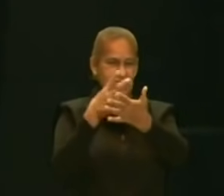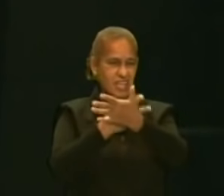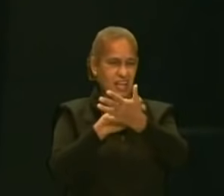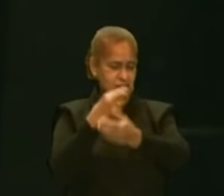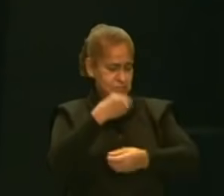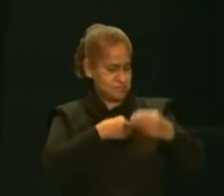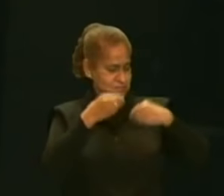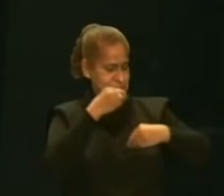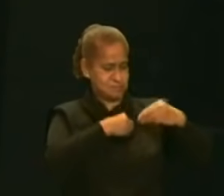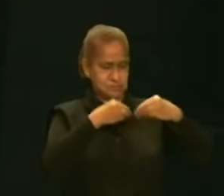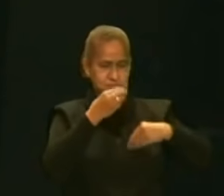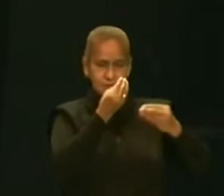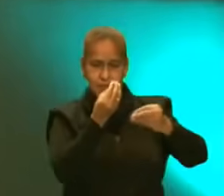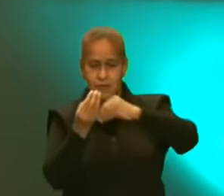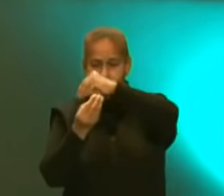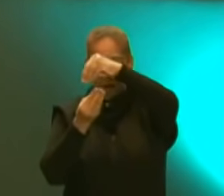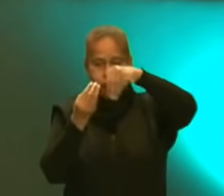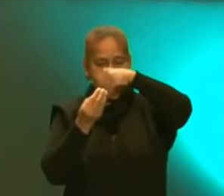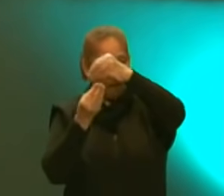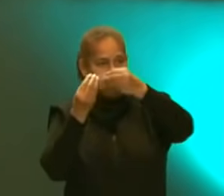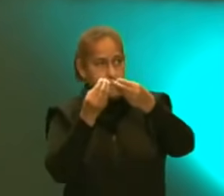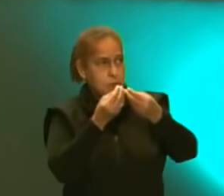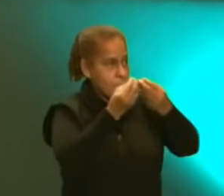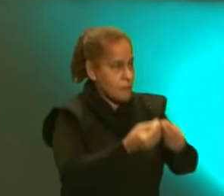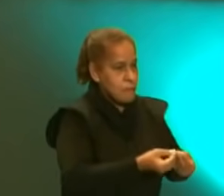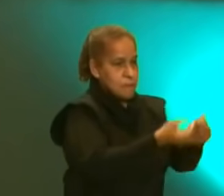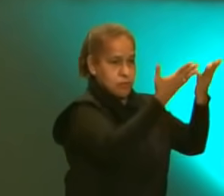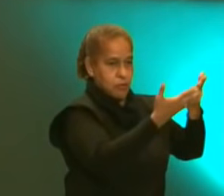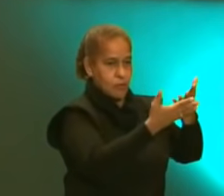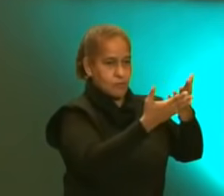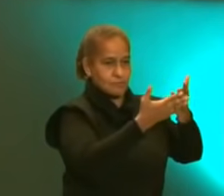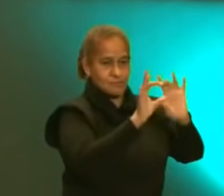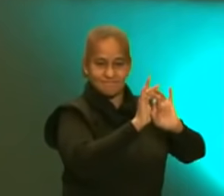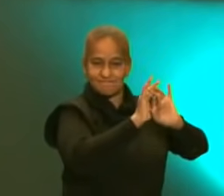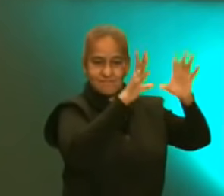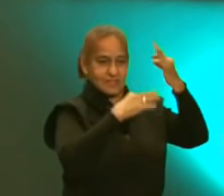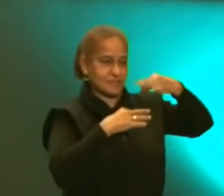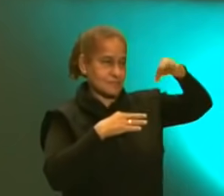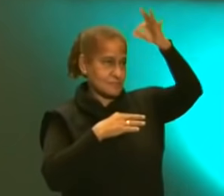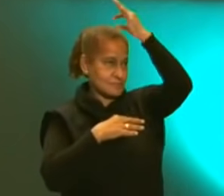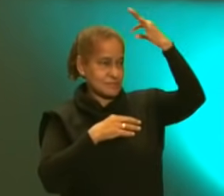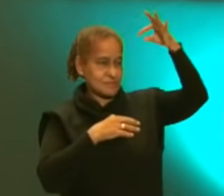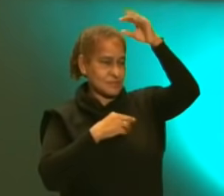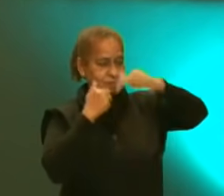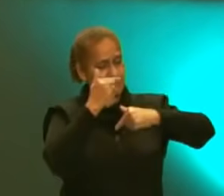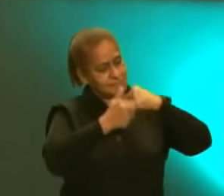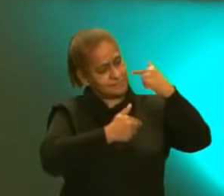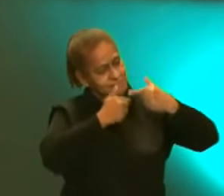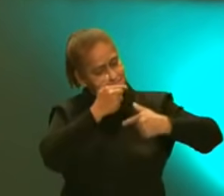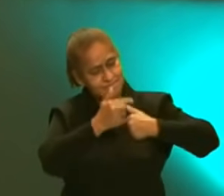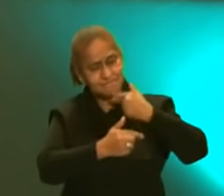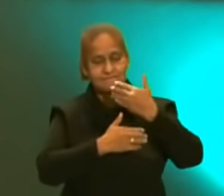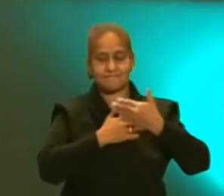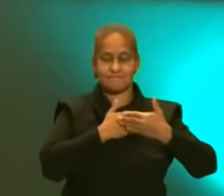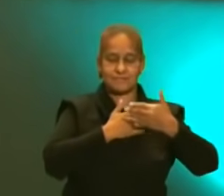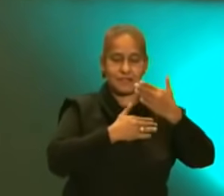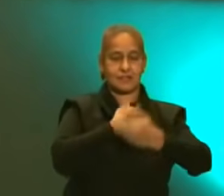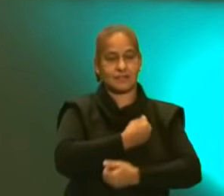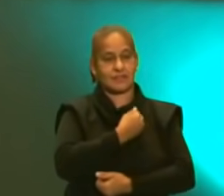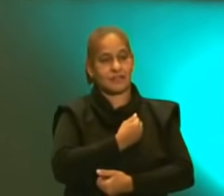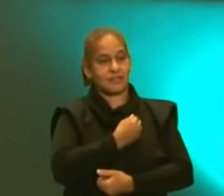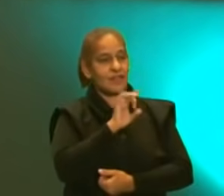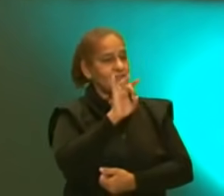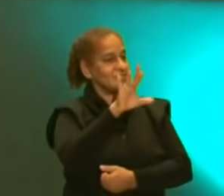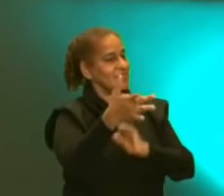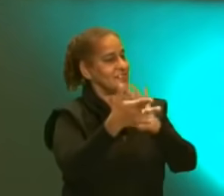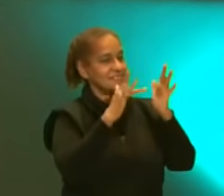ao Espírito Santo, para Ele começar a trabalhar transformações na sua vida, e convidar só